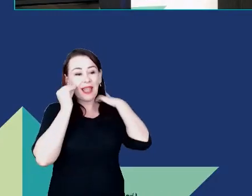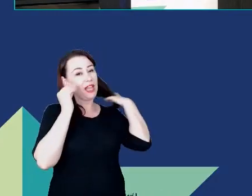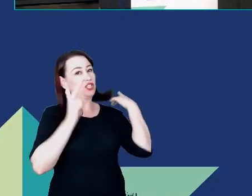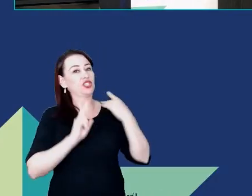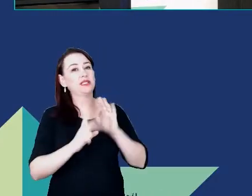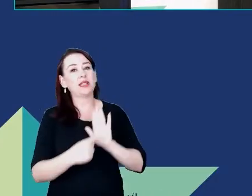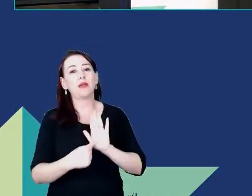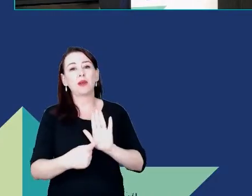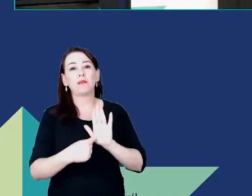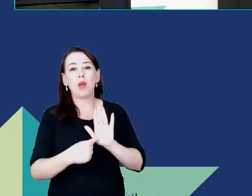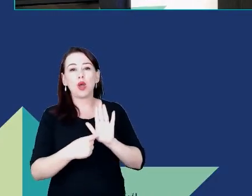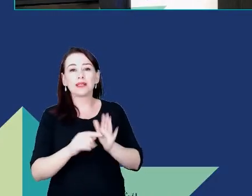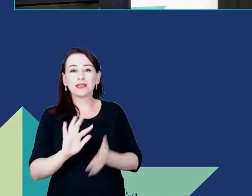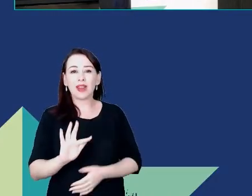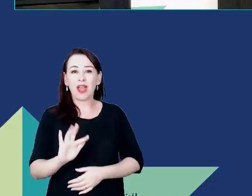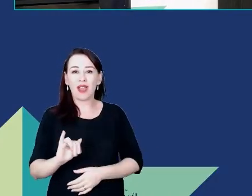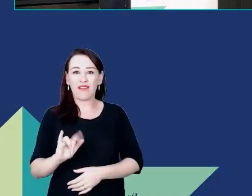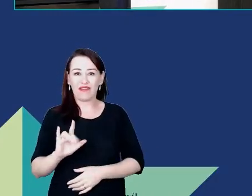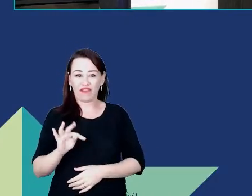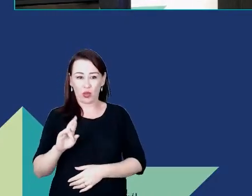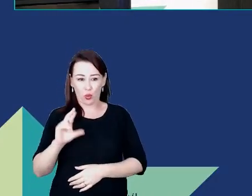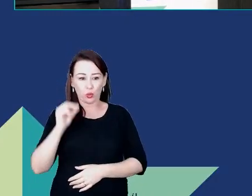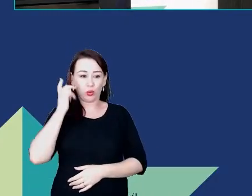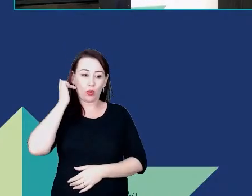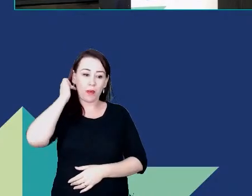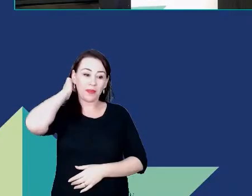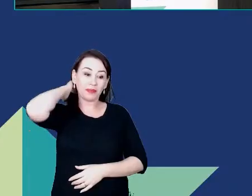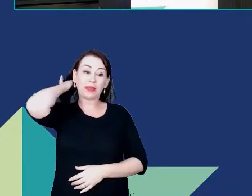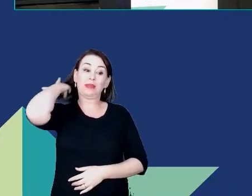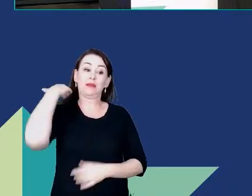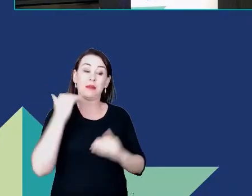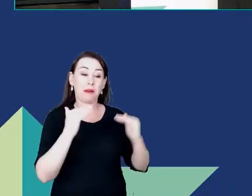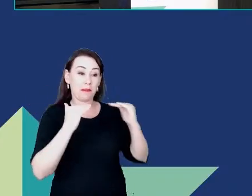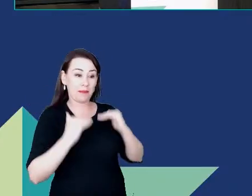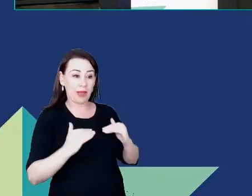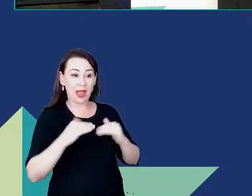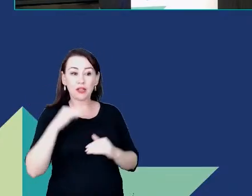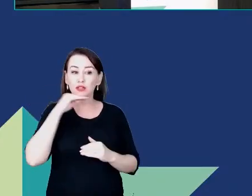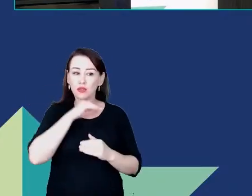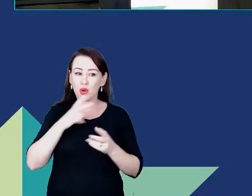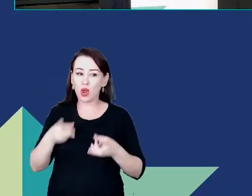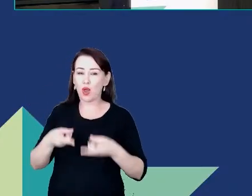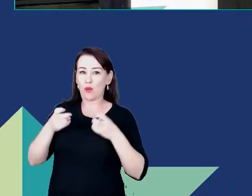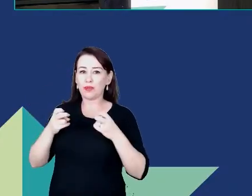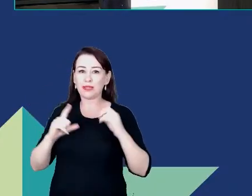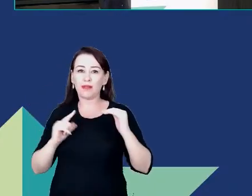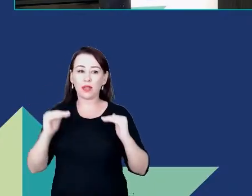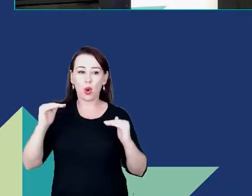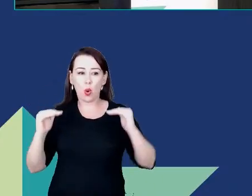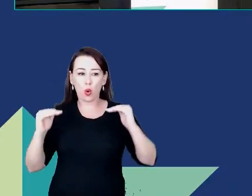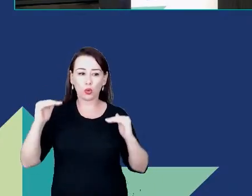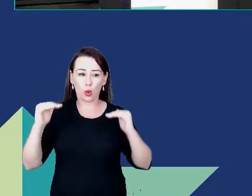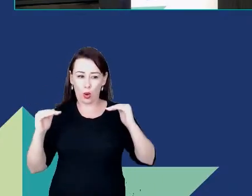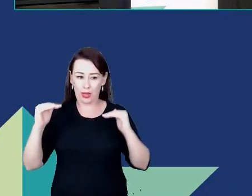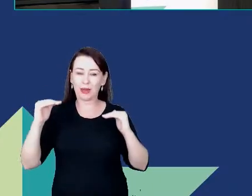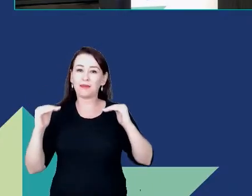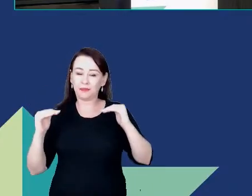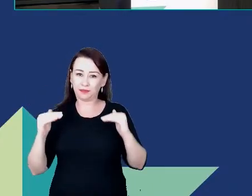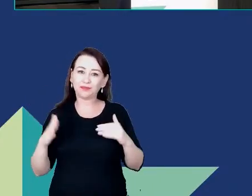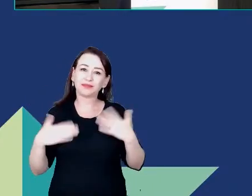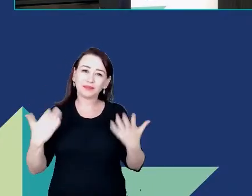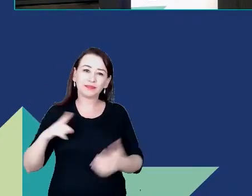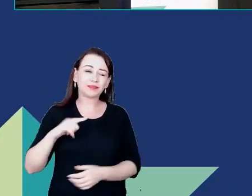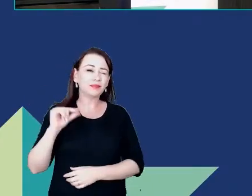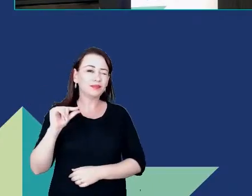né. Embaixo aqui a gente observa aí o controle da dosagem, né, ou seja, uma pequena variação, a gente